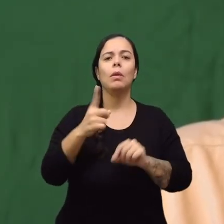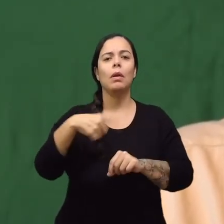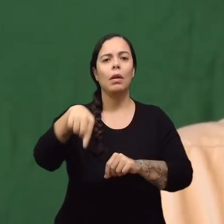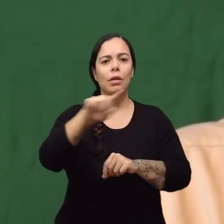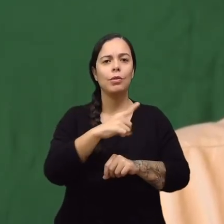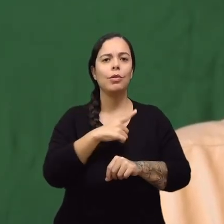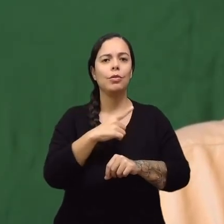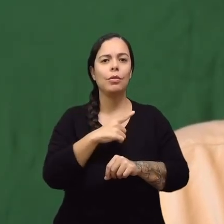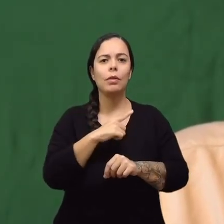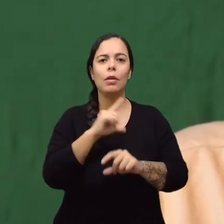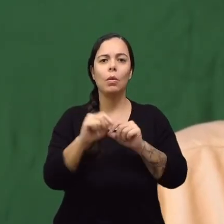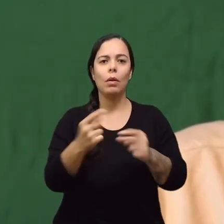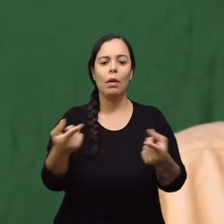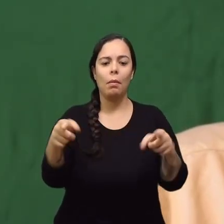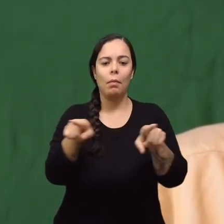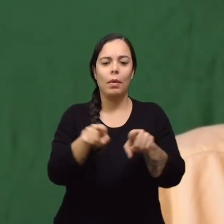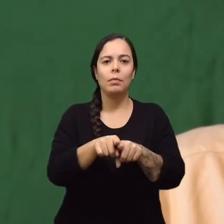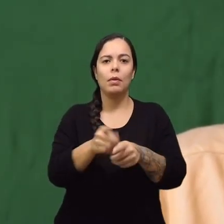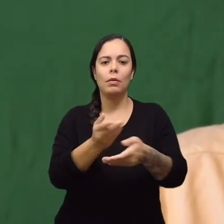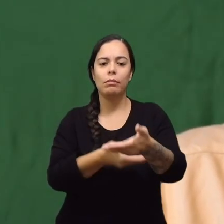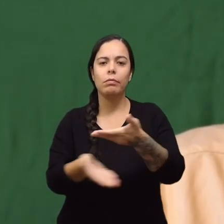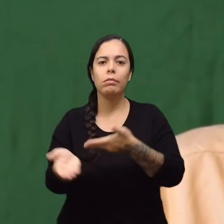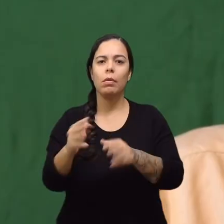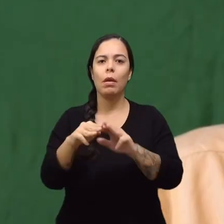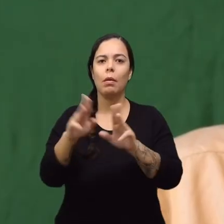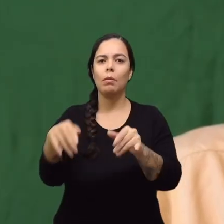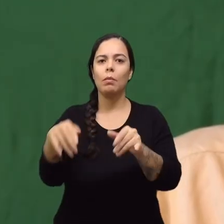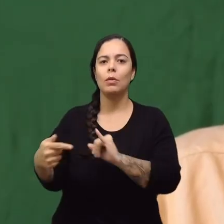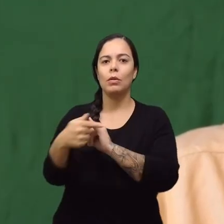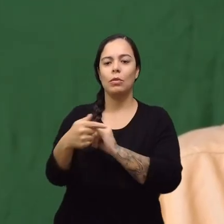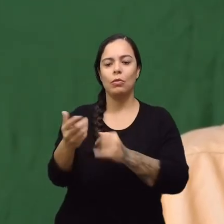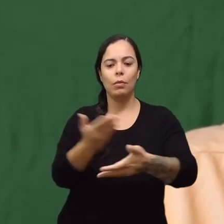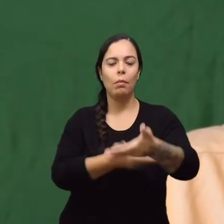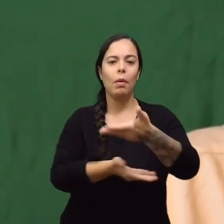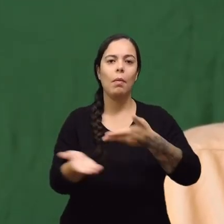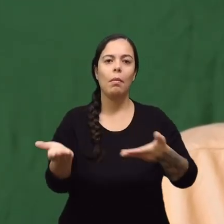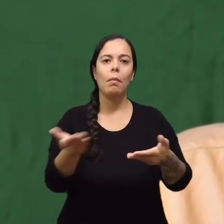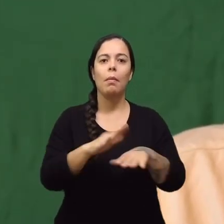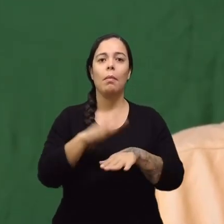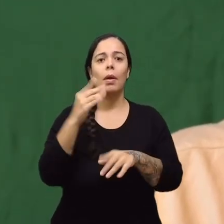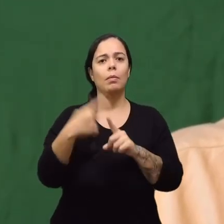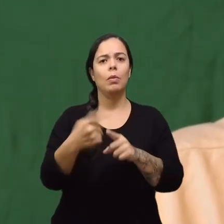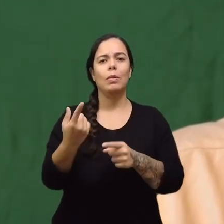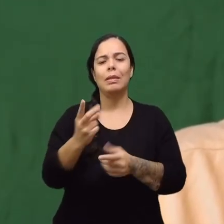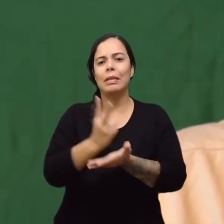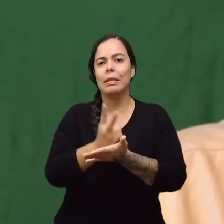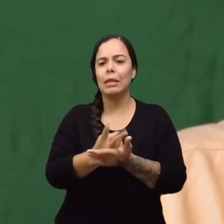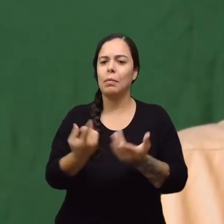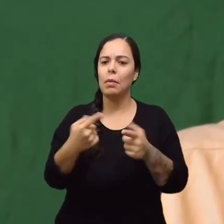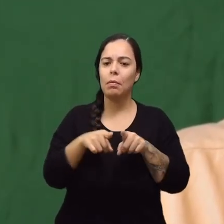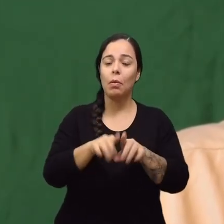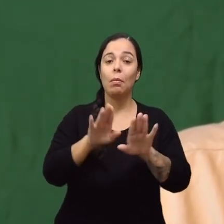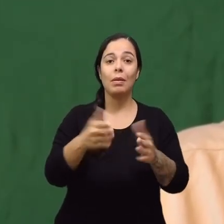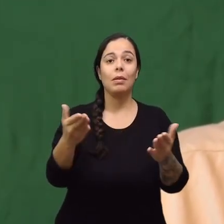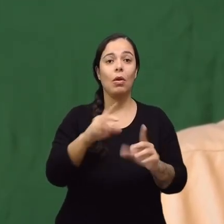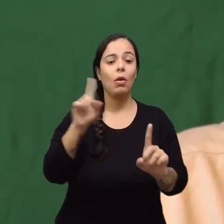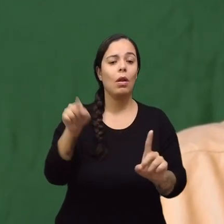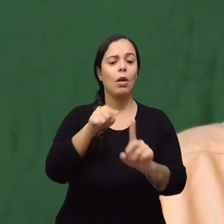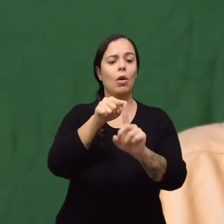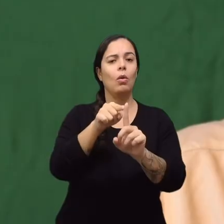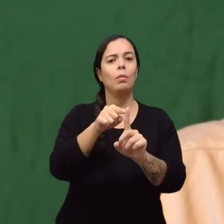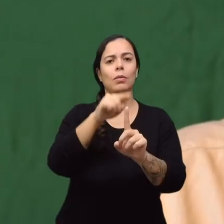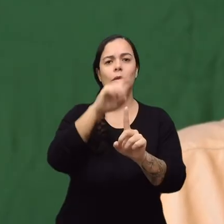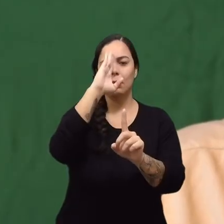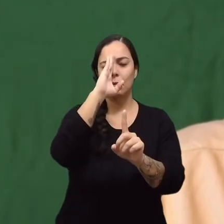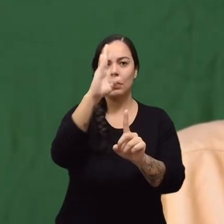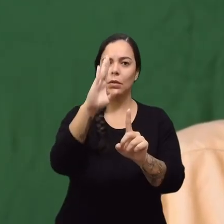é a gente ter a possibilidade de estreitar essa parceria com o Museu de Arqueologia de Itaipu, que sempre foi um parceiro, mas agora a gente tem um